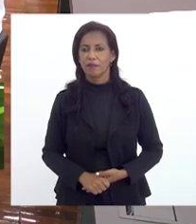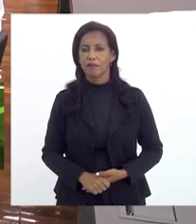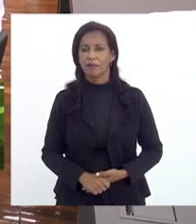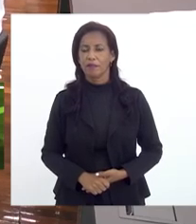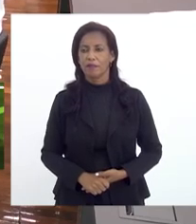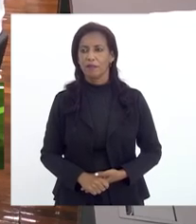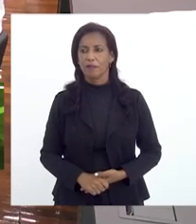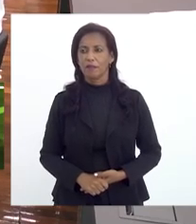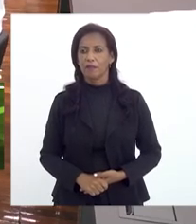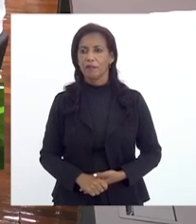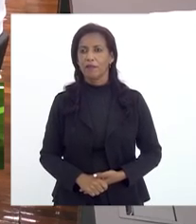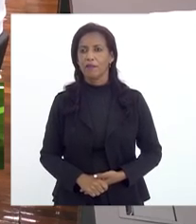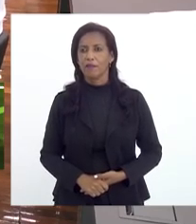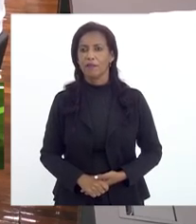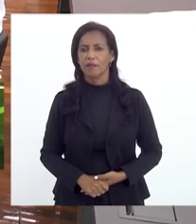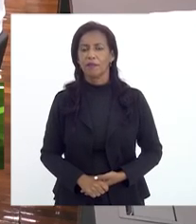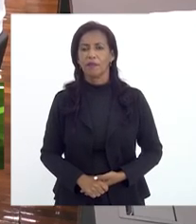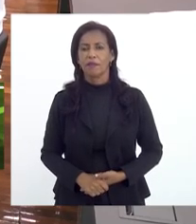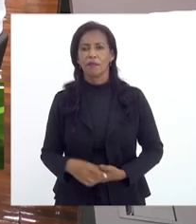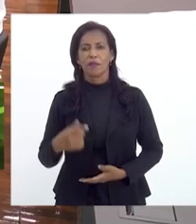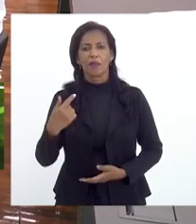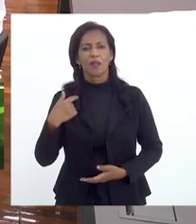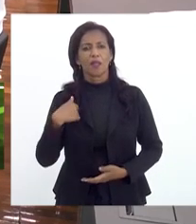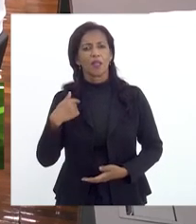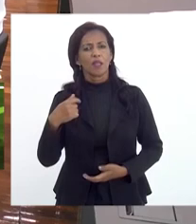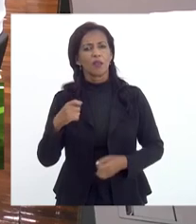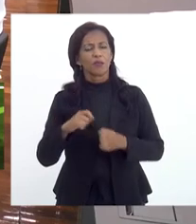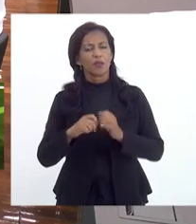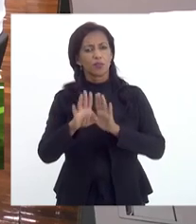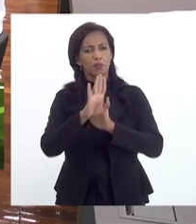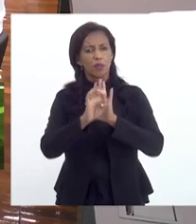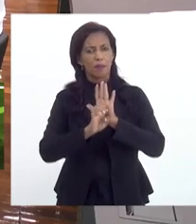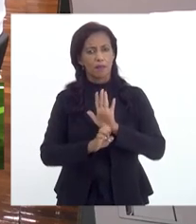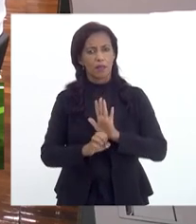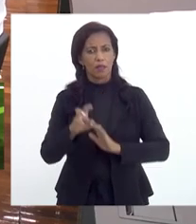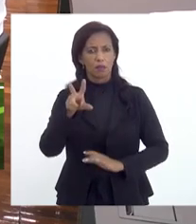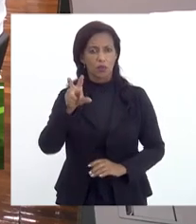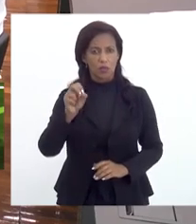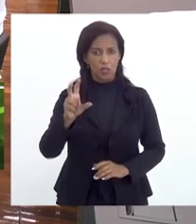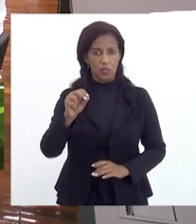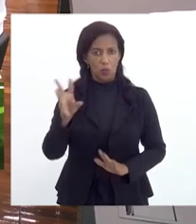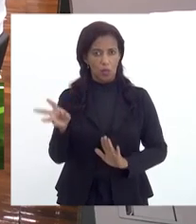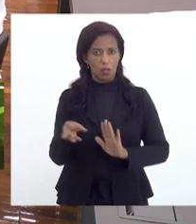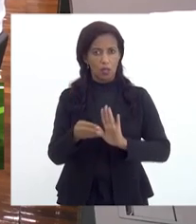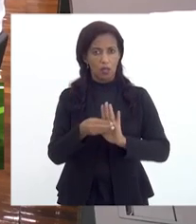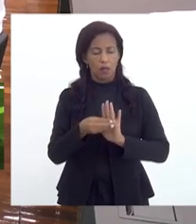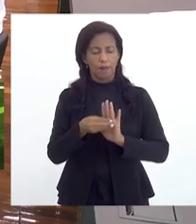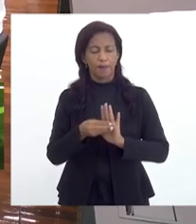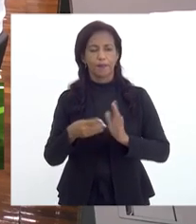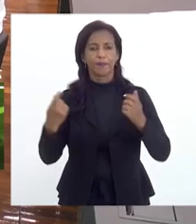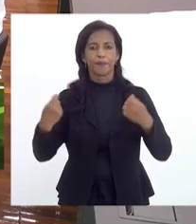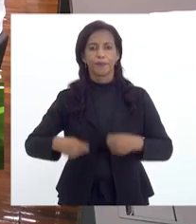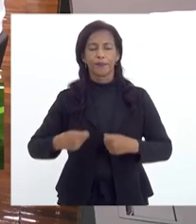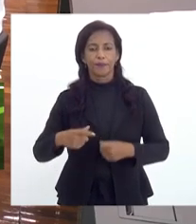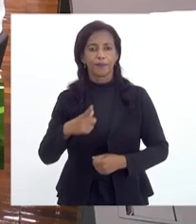Márcio Pacheco Secretário Eu fiz uma emenda Número 50 Que era pra Envolver